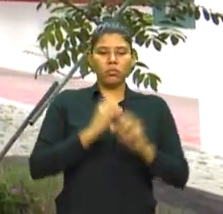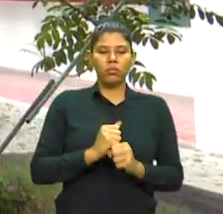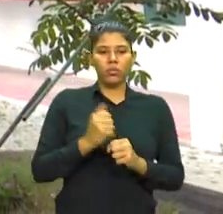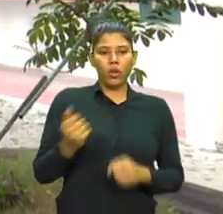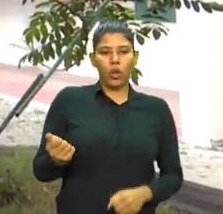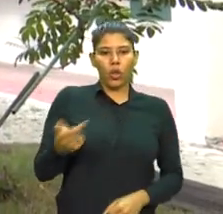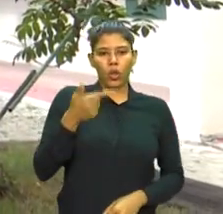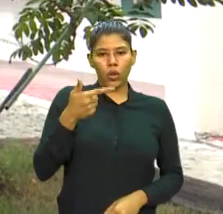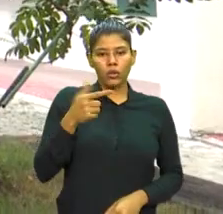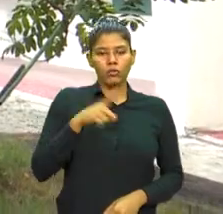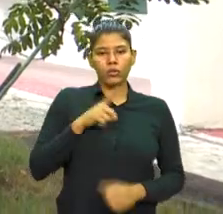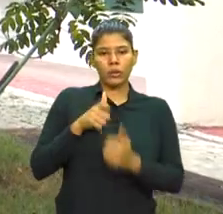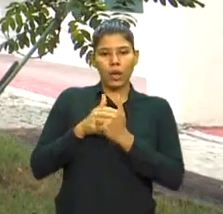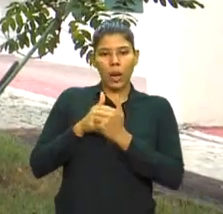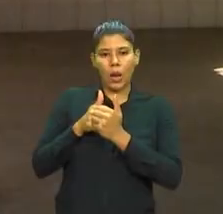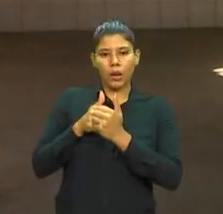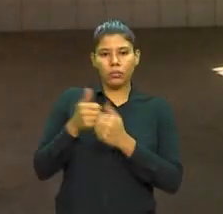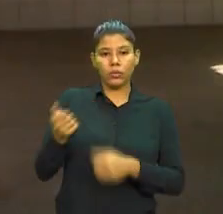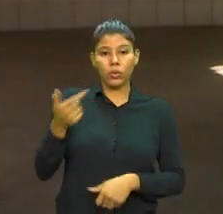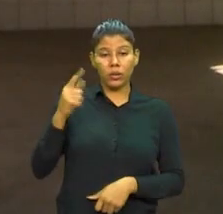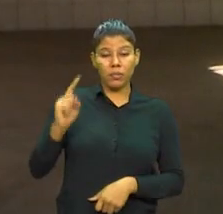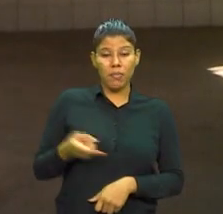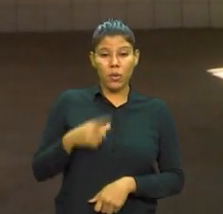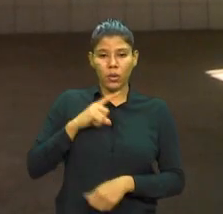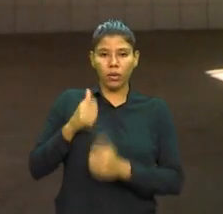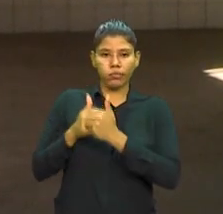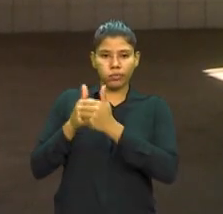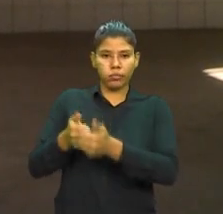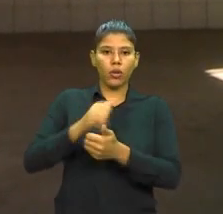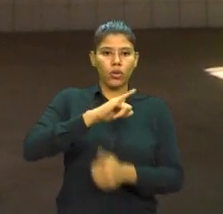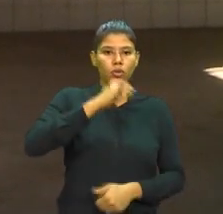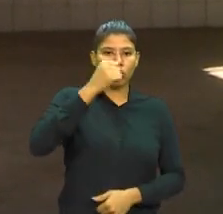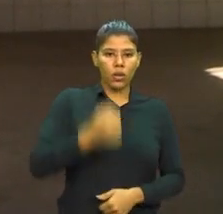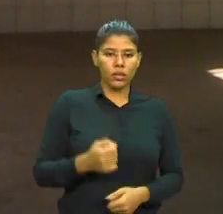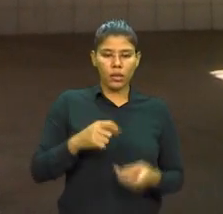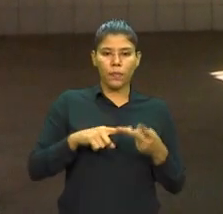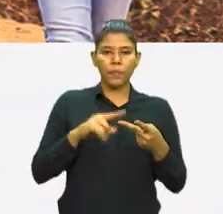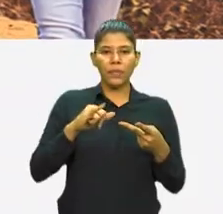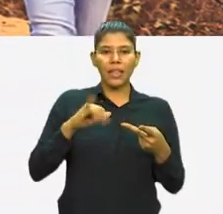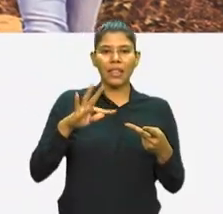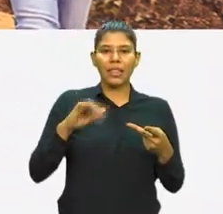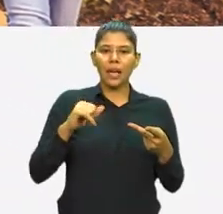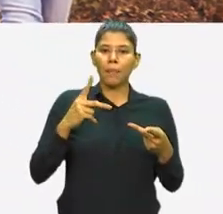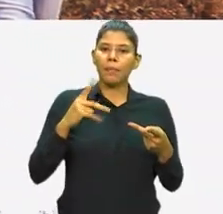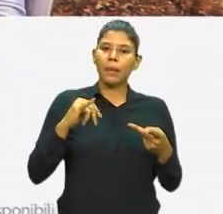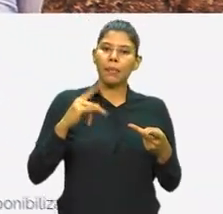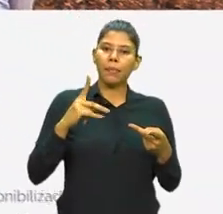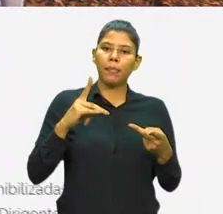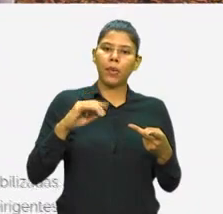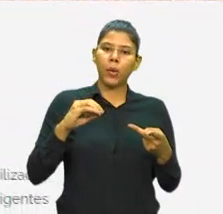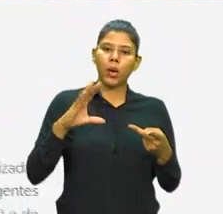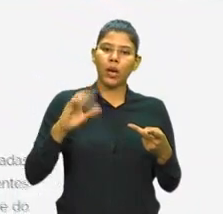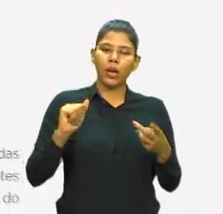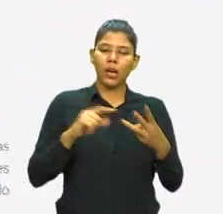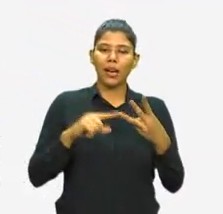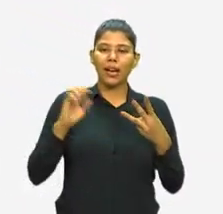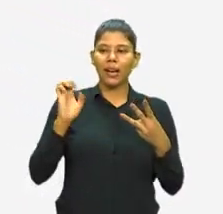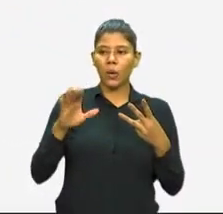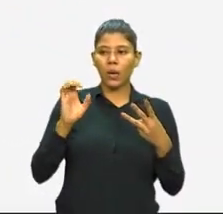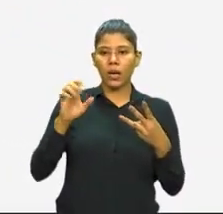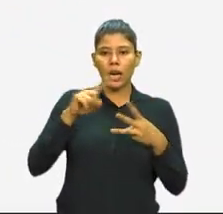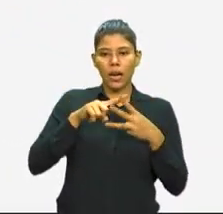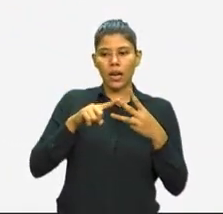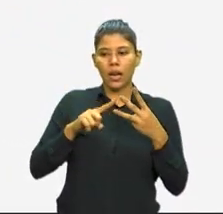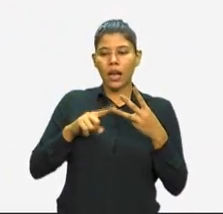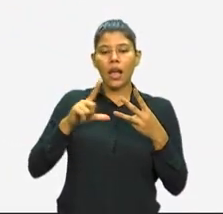sendo acompanhados pelas escolas Joazeiro do Norte it pipoca e Calcaia apresentaram os maiores números